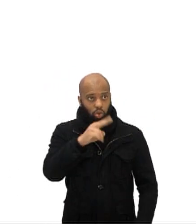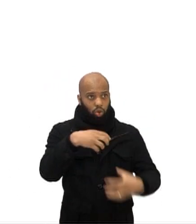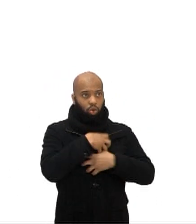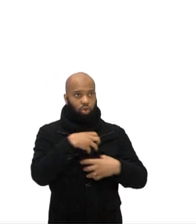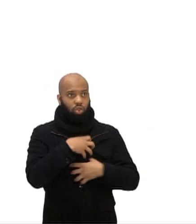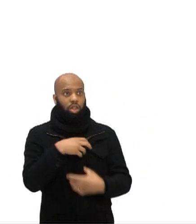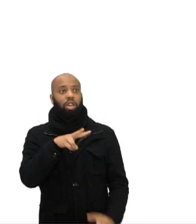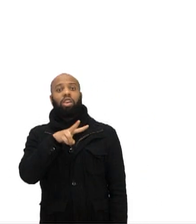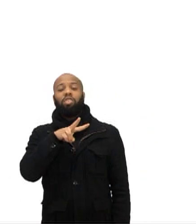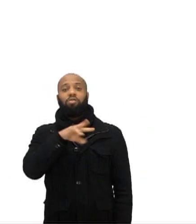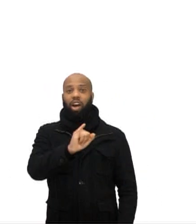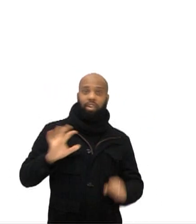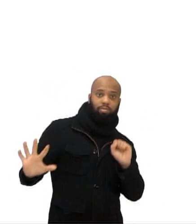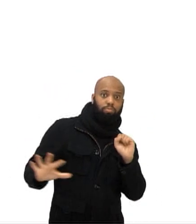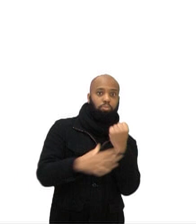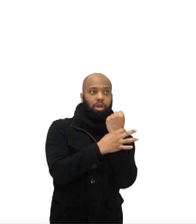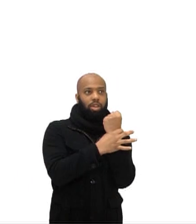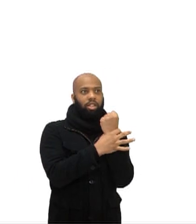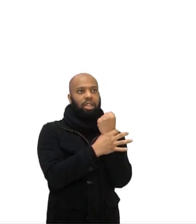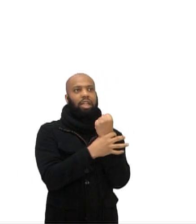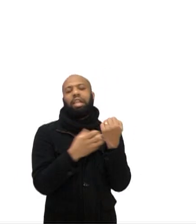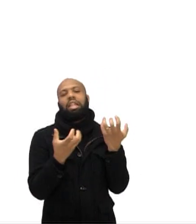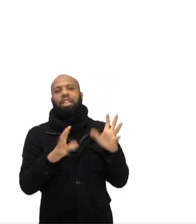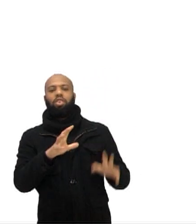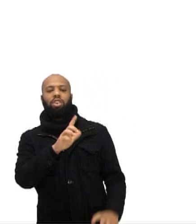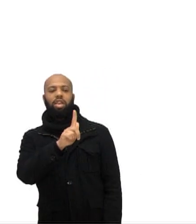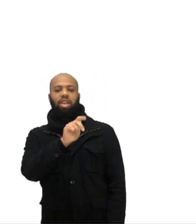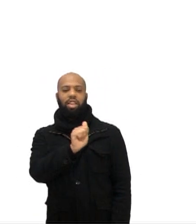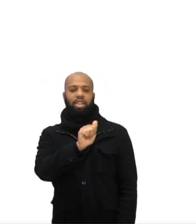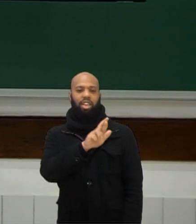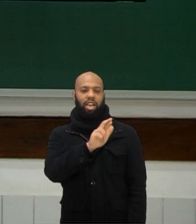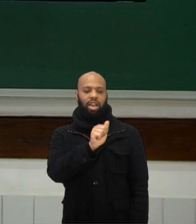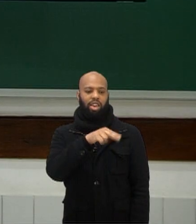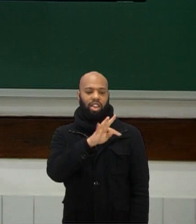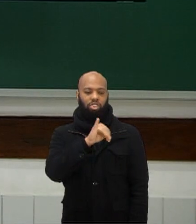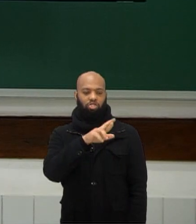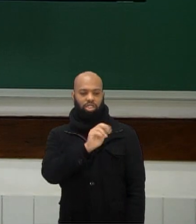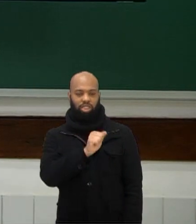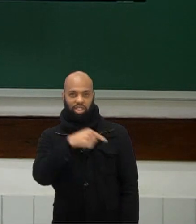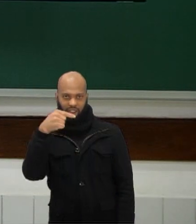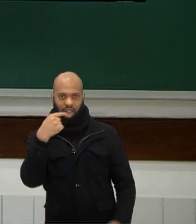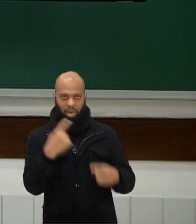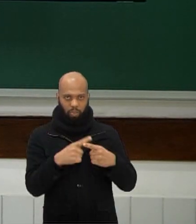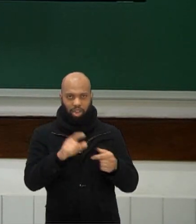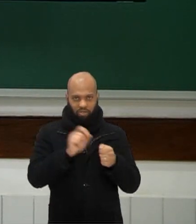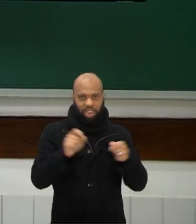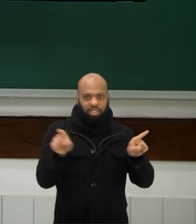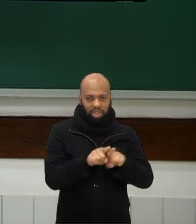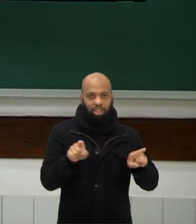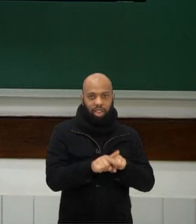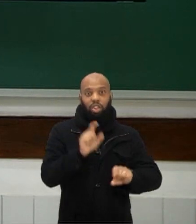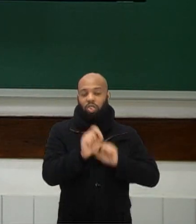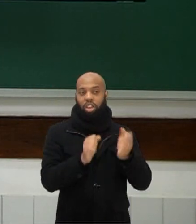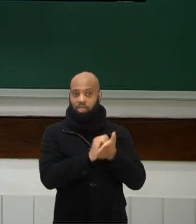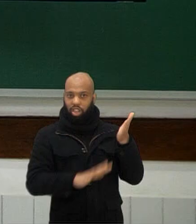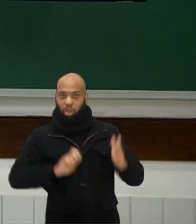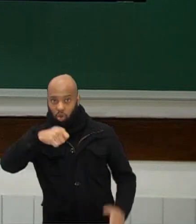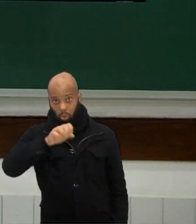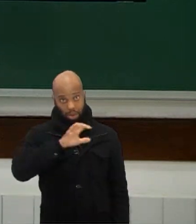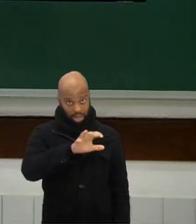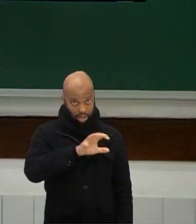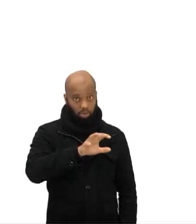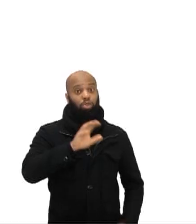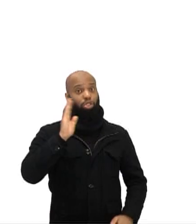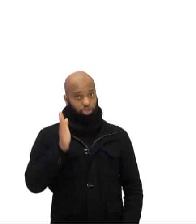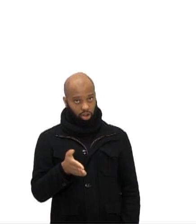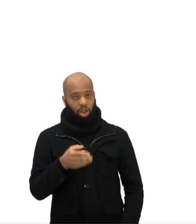verbal vai garantir no lugar de garantirá. Lembra que agora há pouco a gente fez uma atividade sobre locução verbal? Ah?